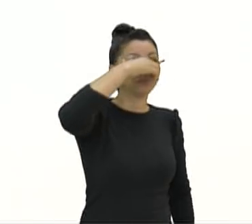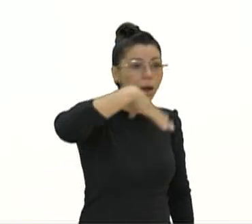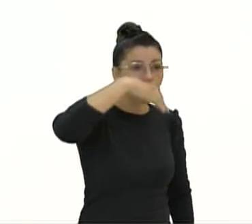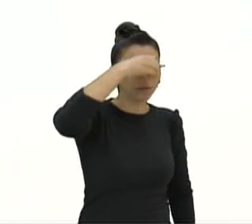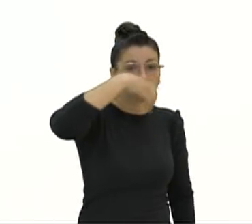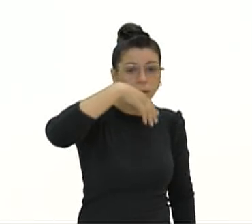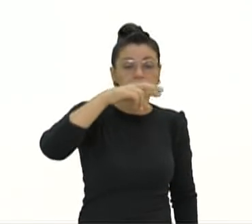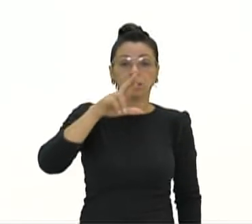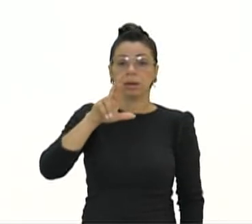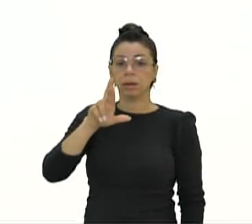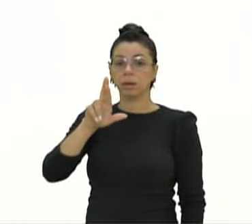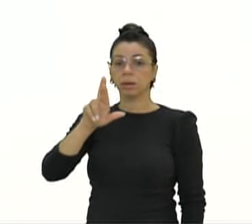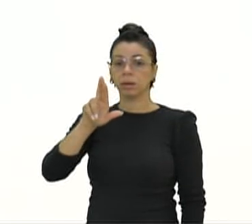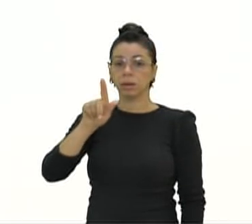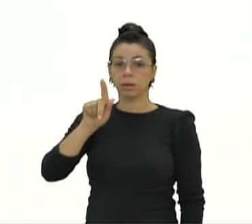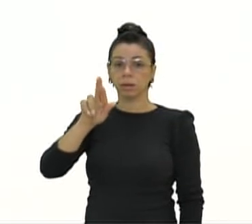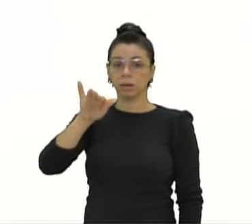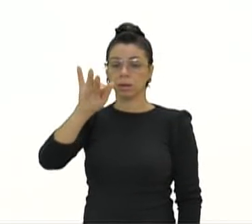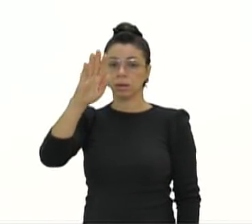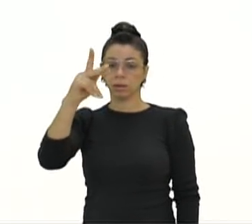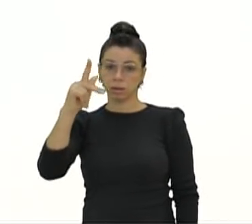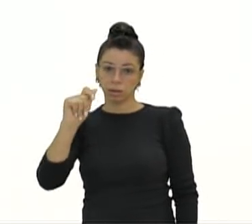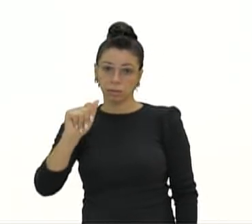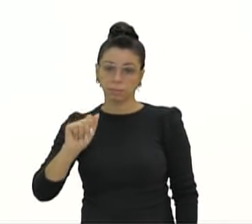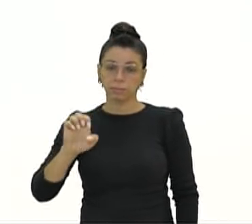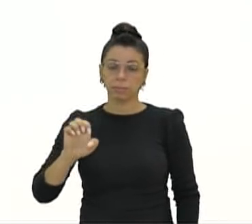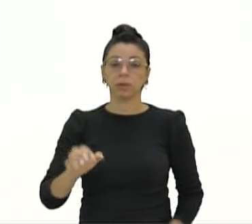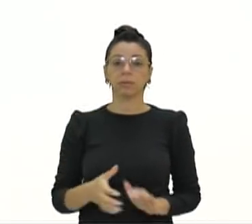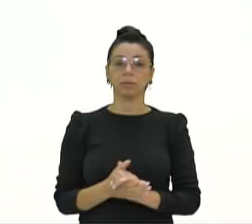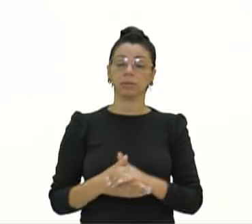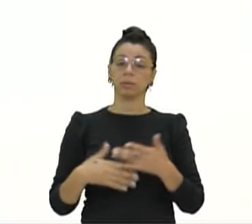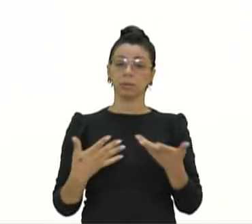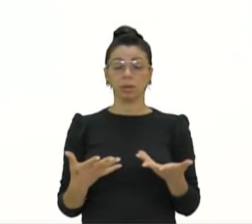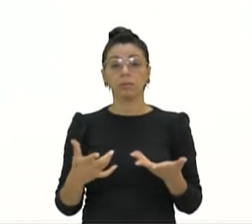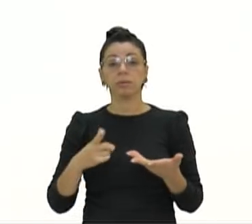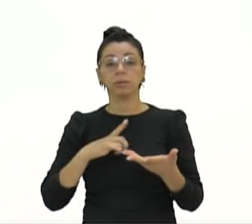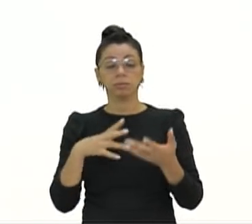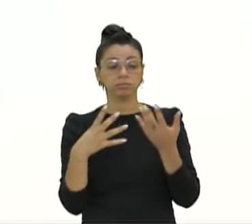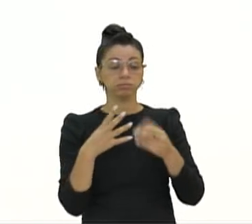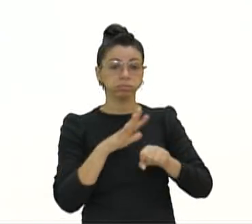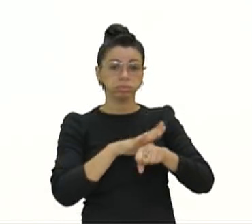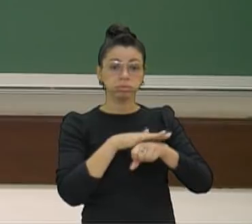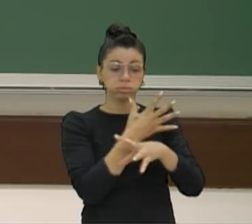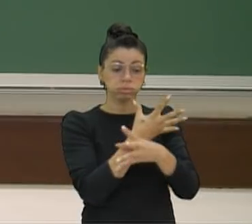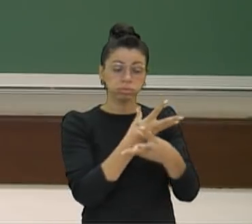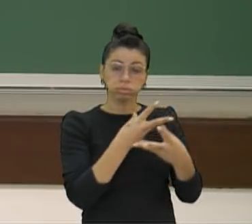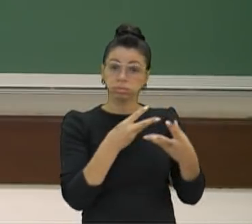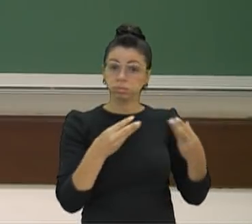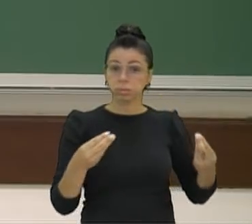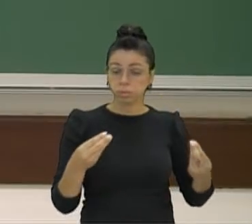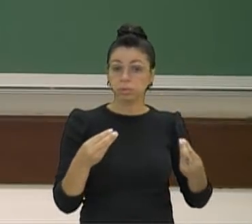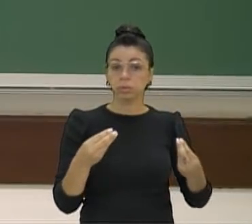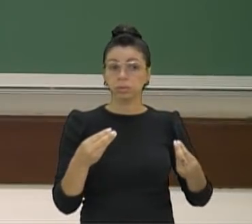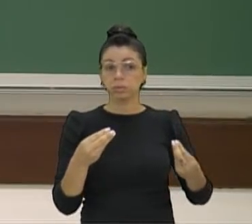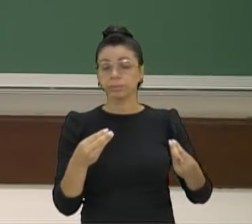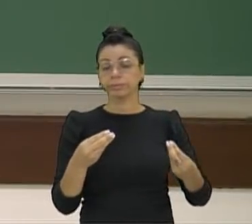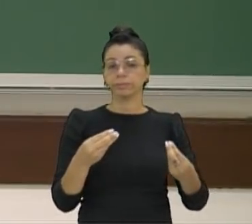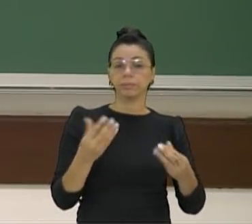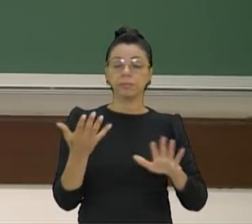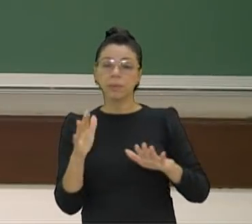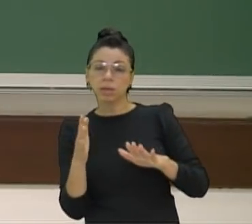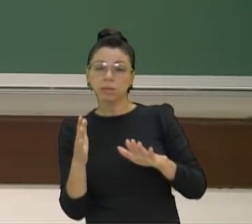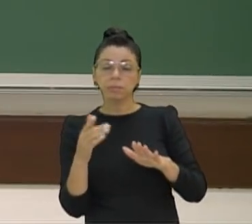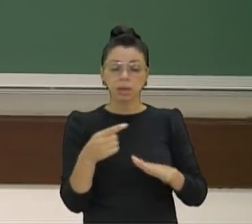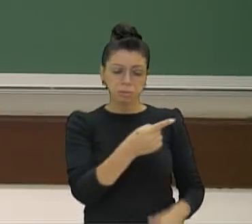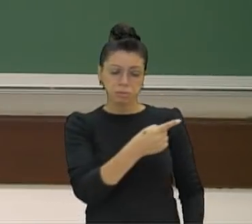menos que a pessoa tenha outros problemas de saúde, ela acaba não tendo mais complicações, né? Então, em torno aí de